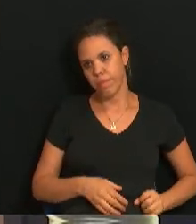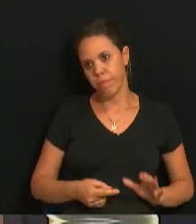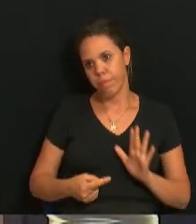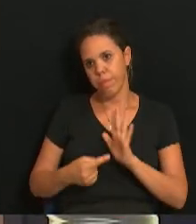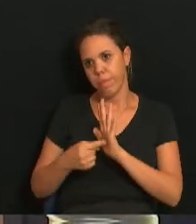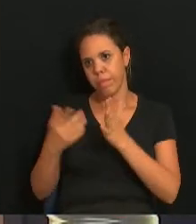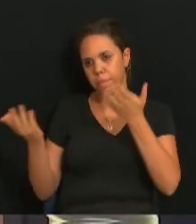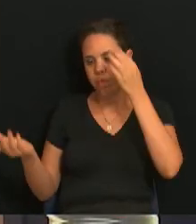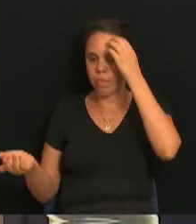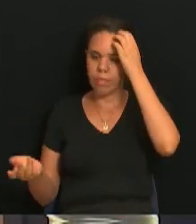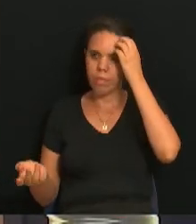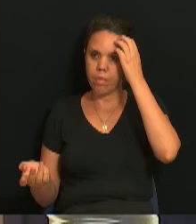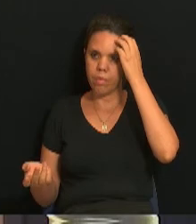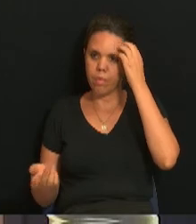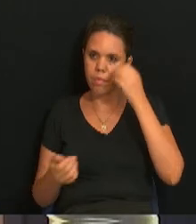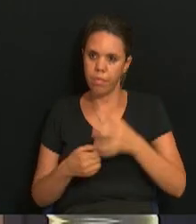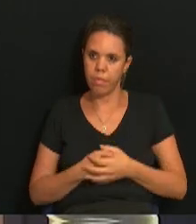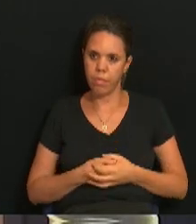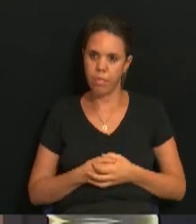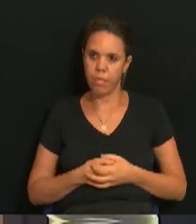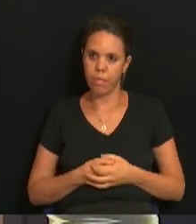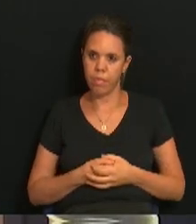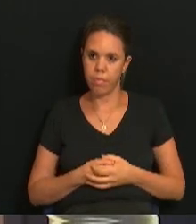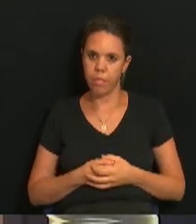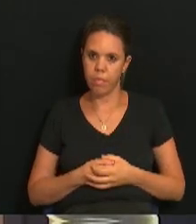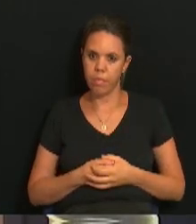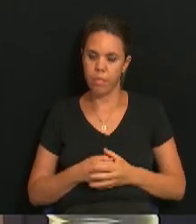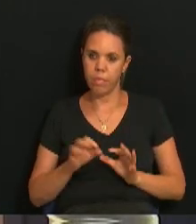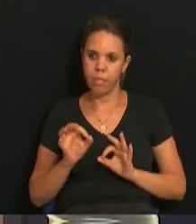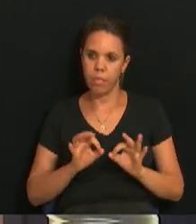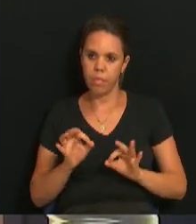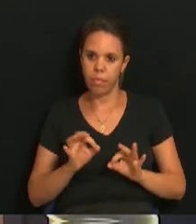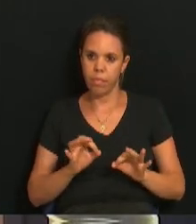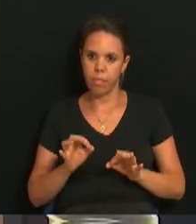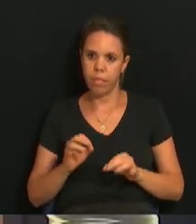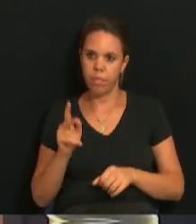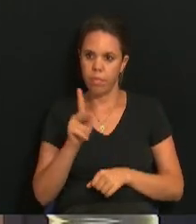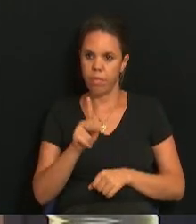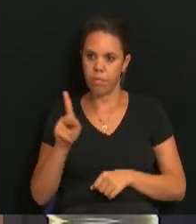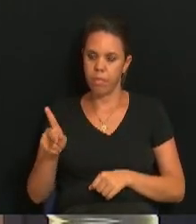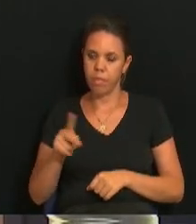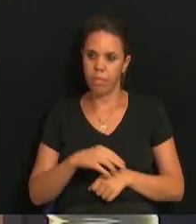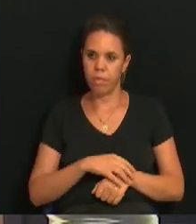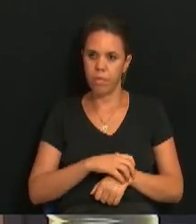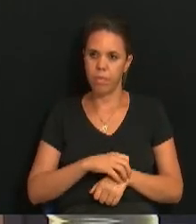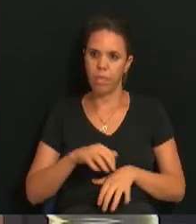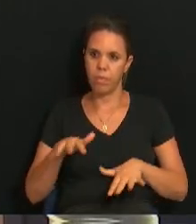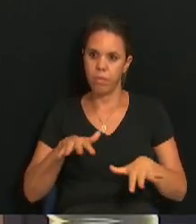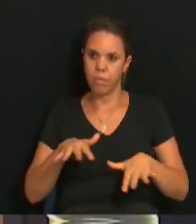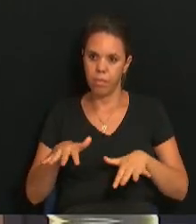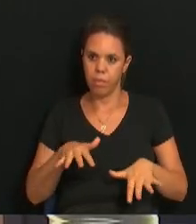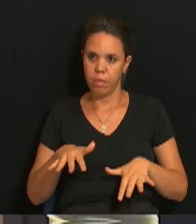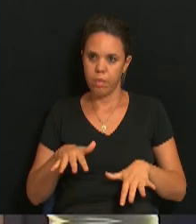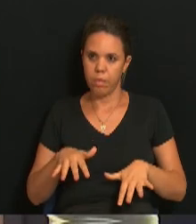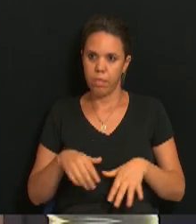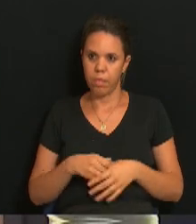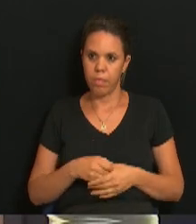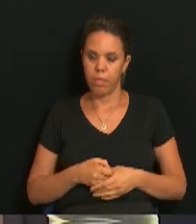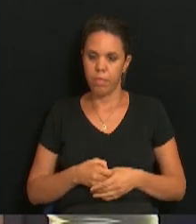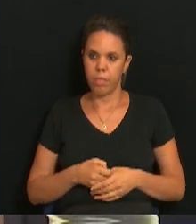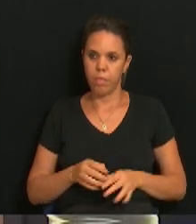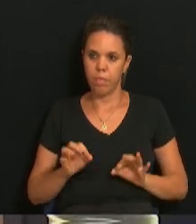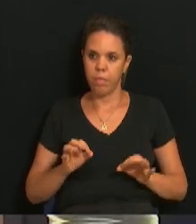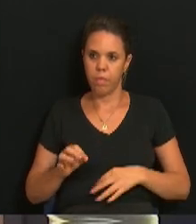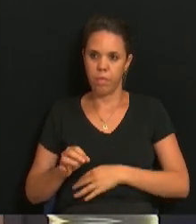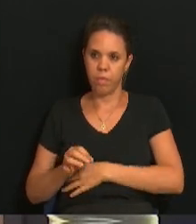apresentados, e organizou algumas professoras, né, mobilizou, e elas, enfim, né, se organizaram,